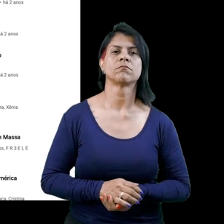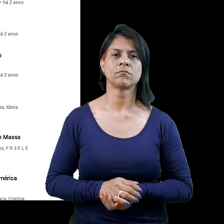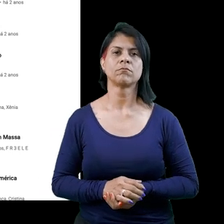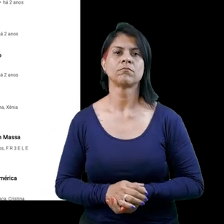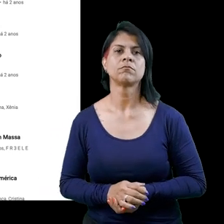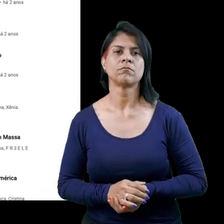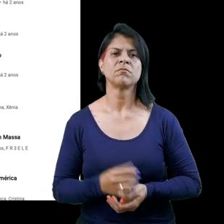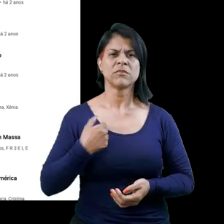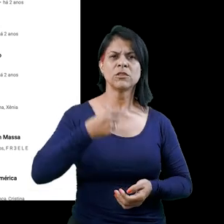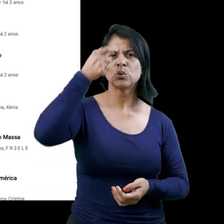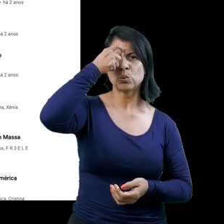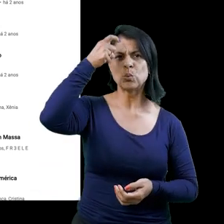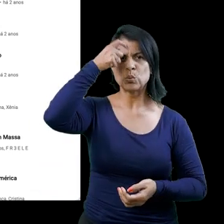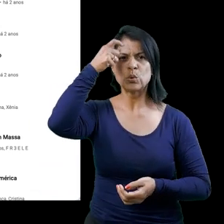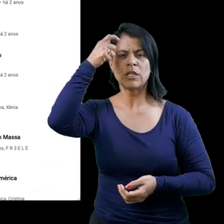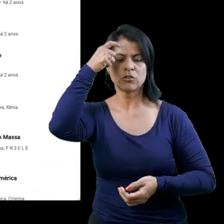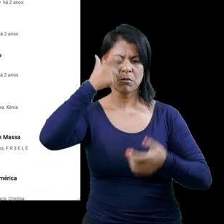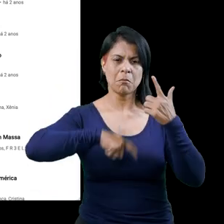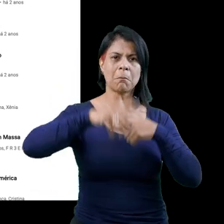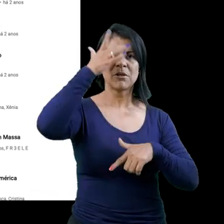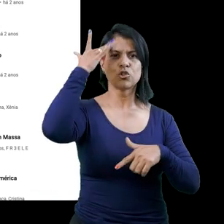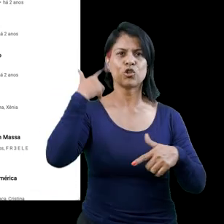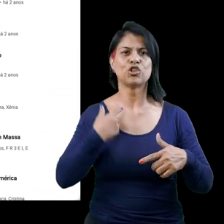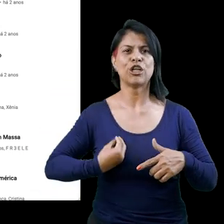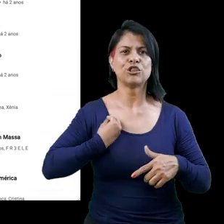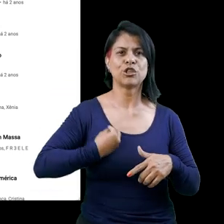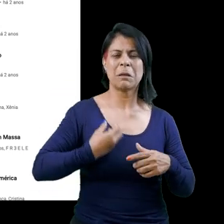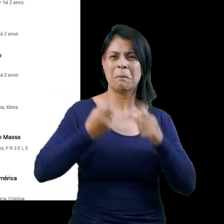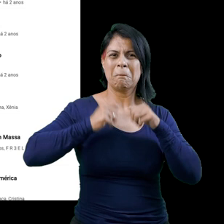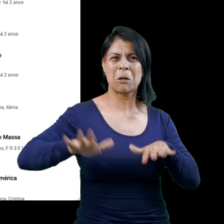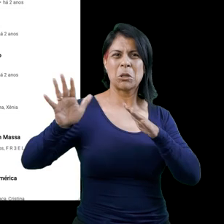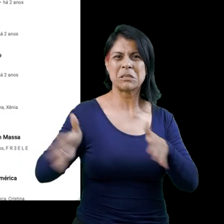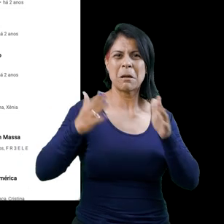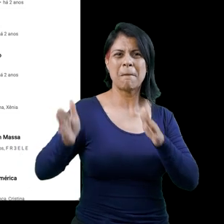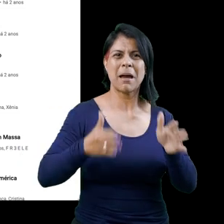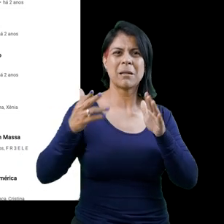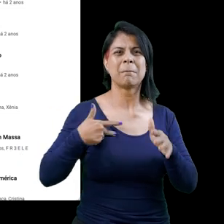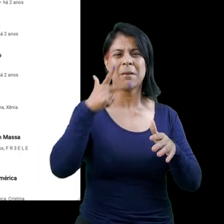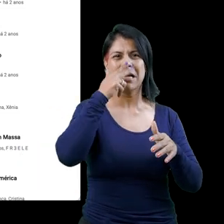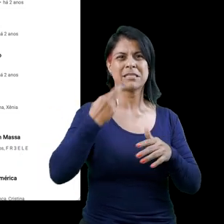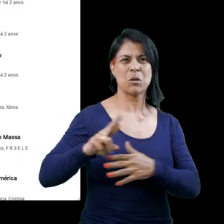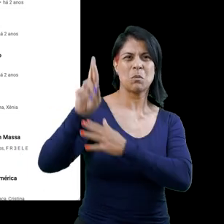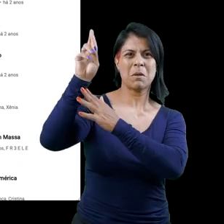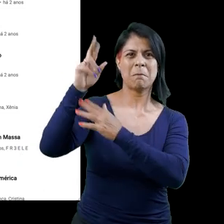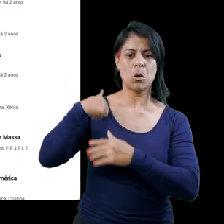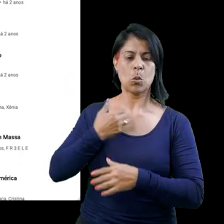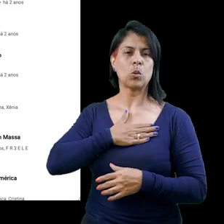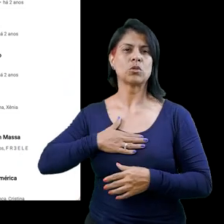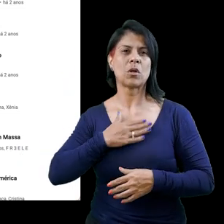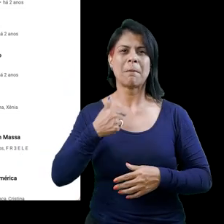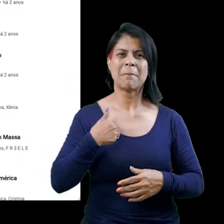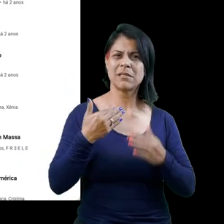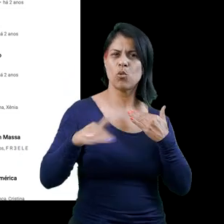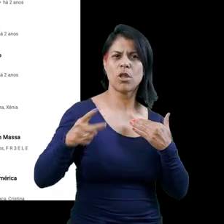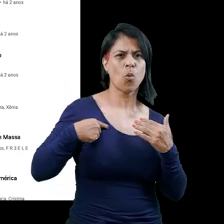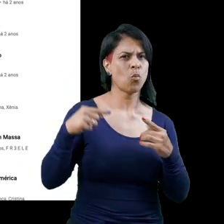Estou ciente desde que me vejo, gente, que a produção em massa sempre exige um padrão. Cash é bem gostoso, mas eu não me